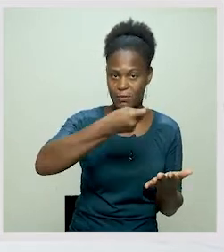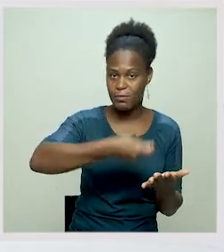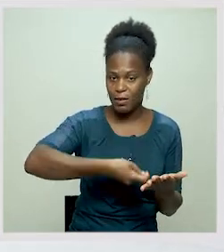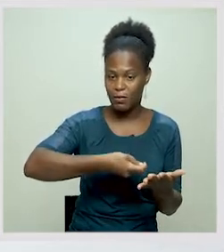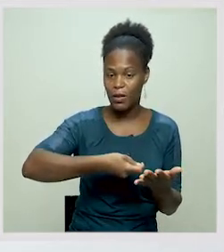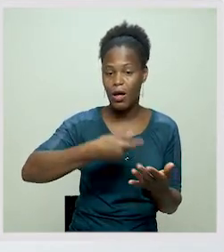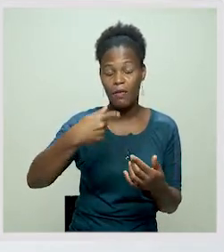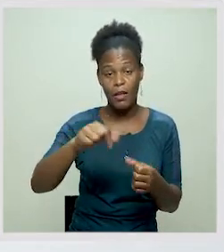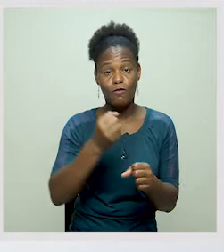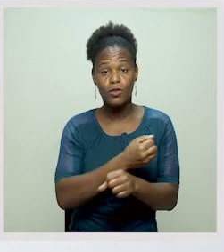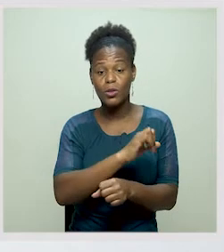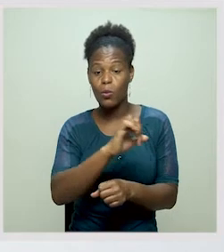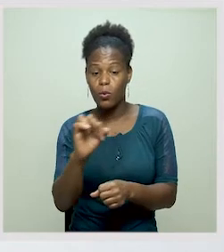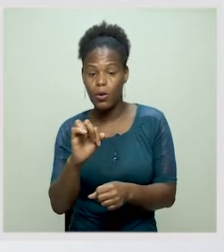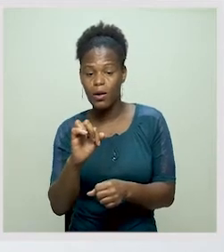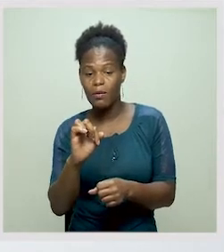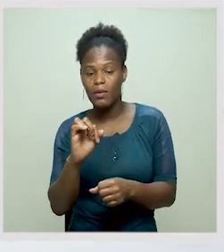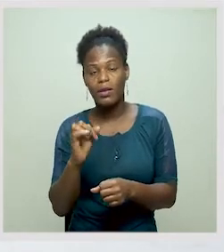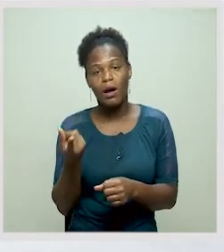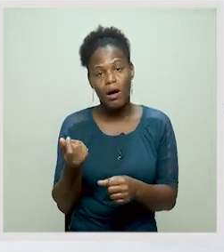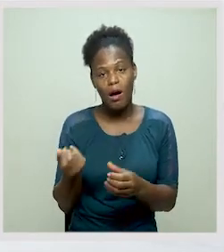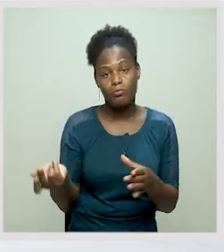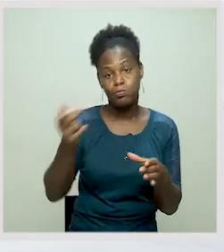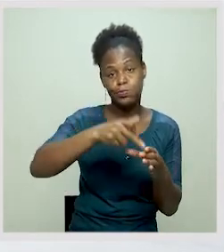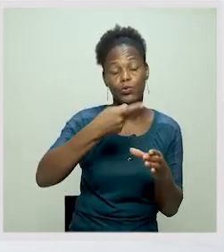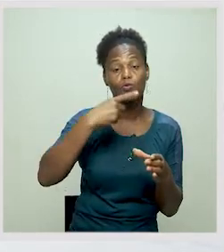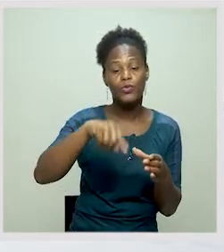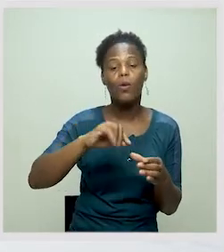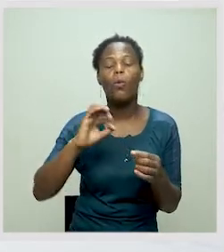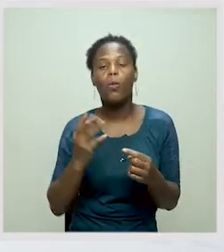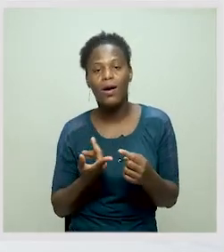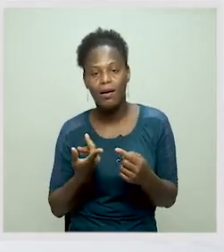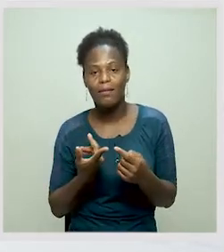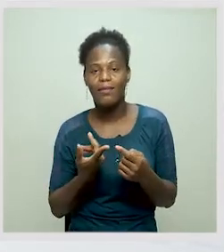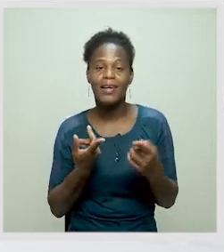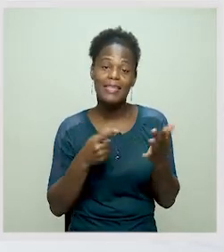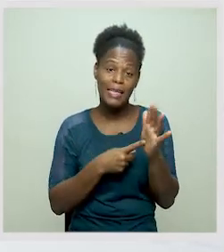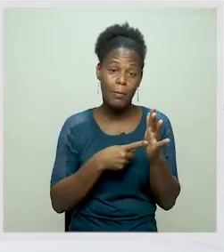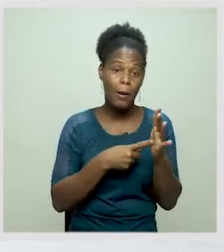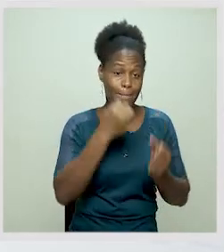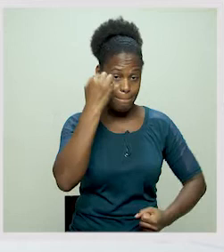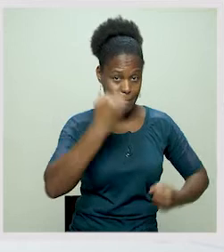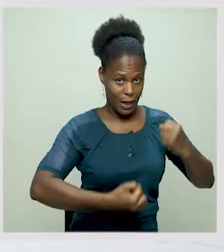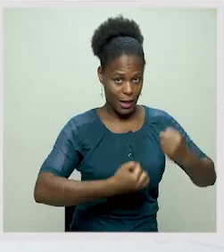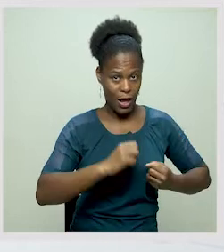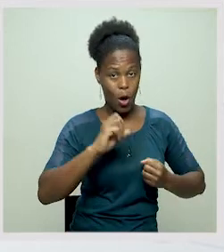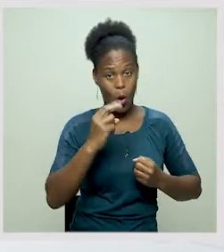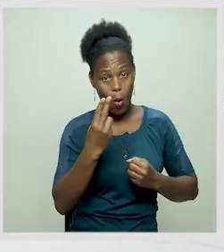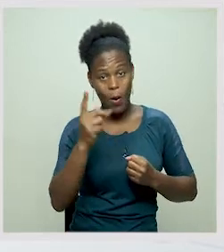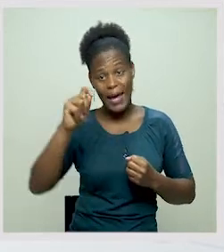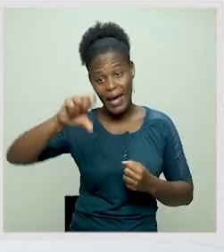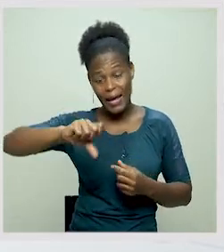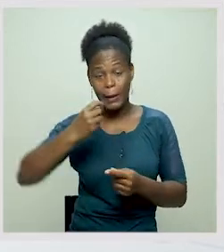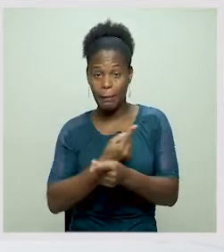tem como função a reposição do capital quando se compra máquinas ou equipamentos